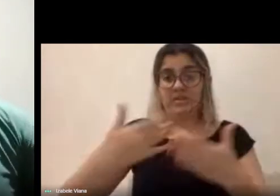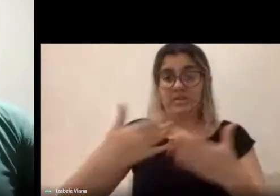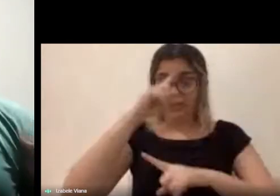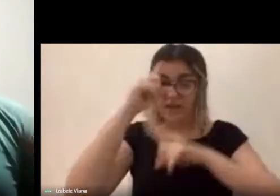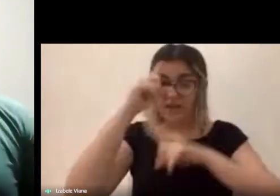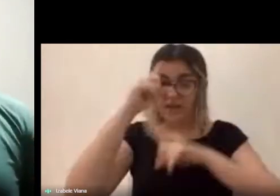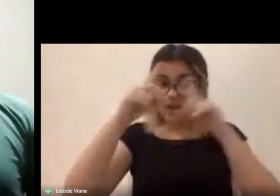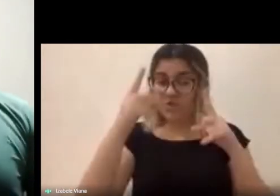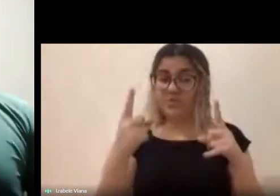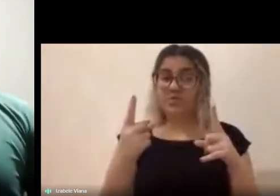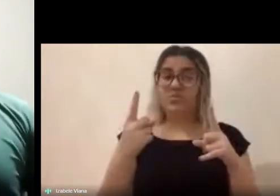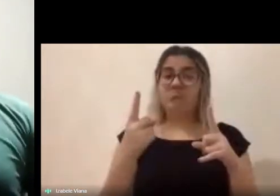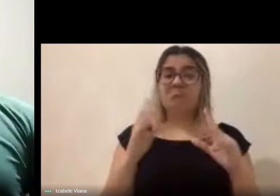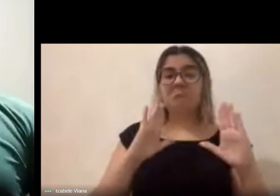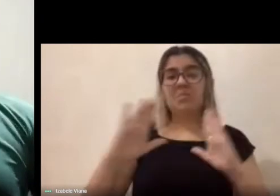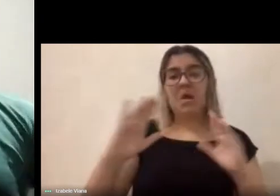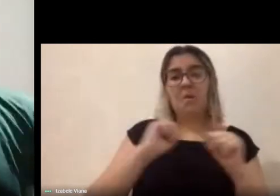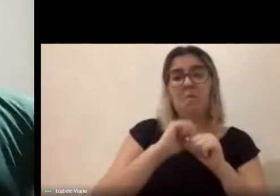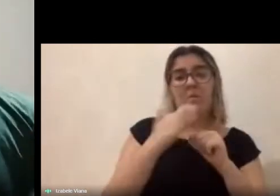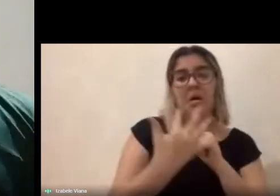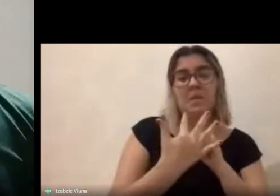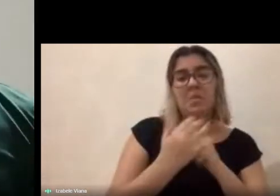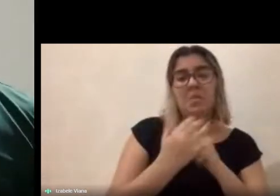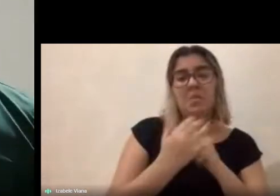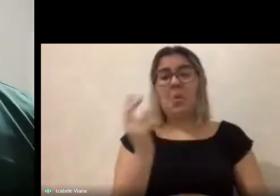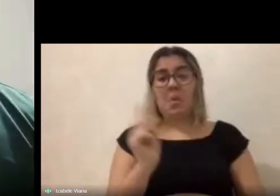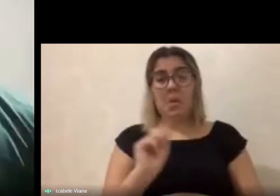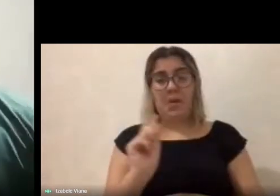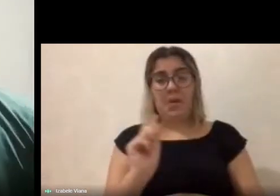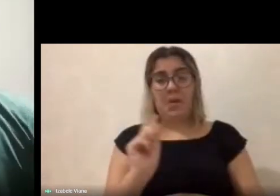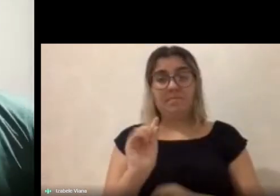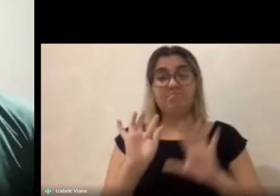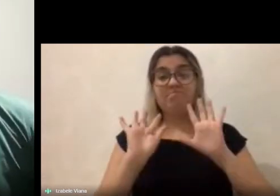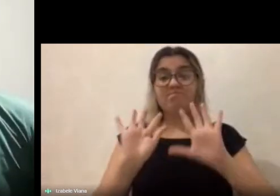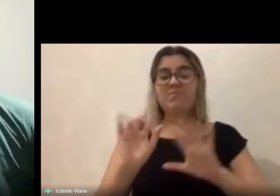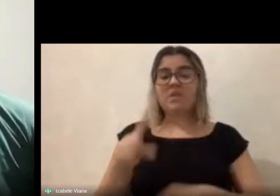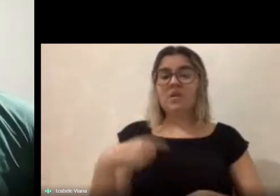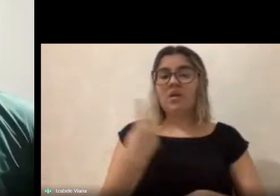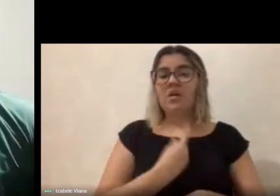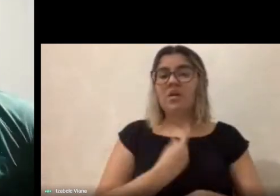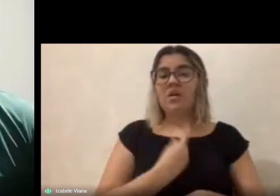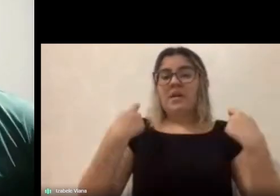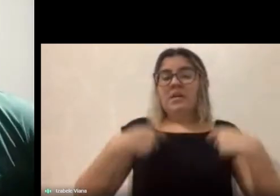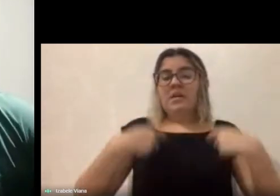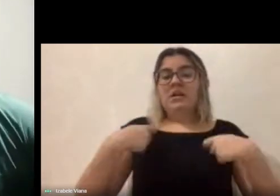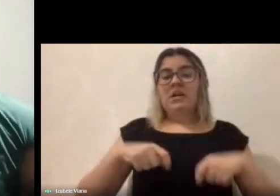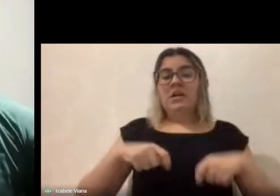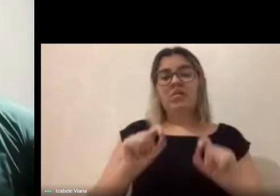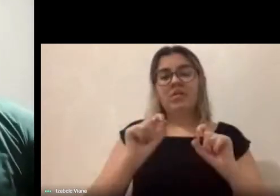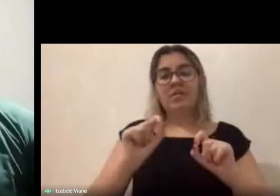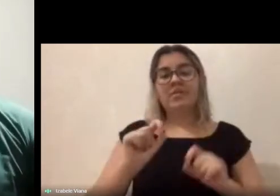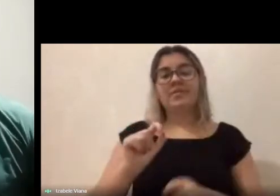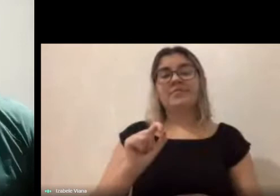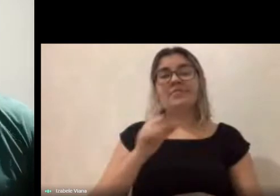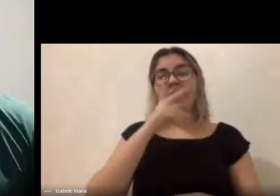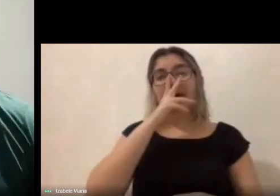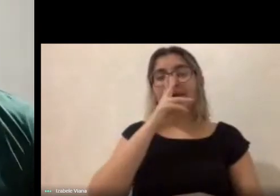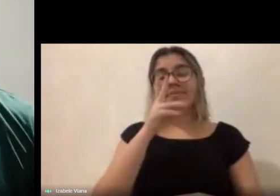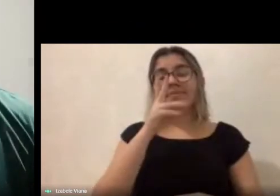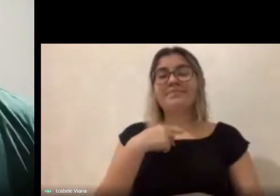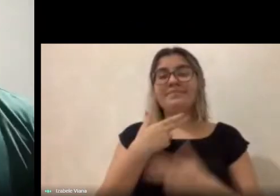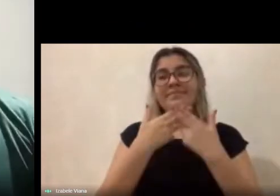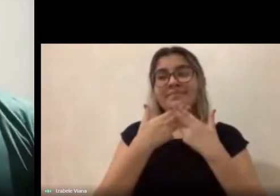não, a gente tem que ficar respirando para outra vez explicar algumas coisas e para outra vez dizer que nós não